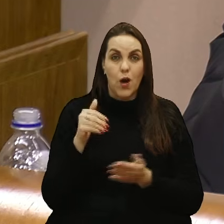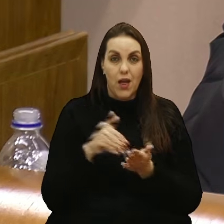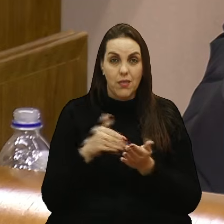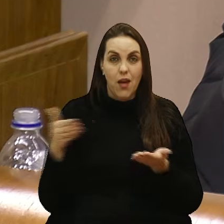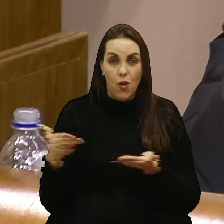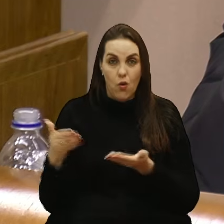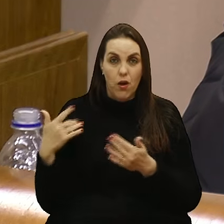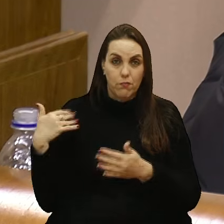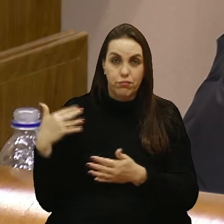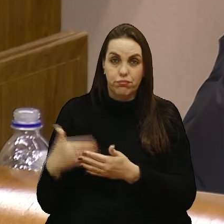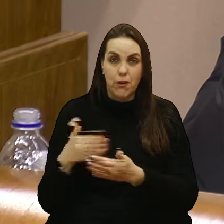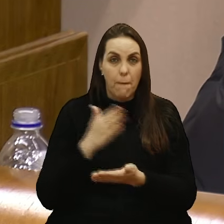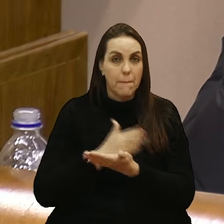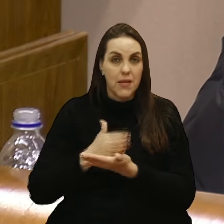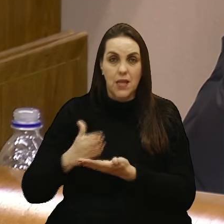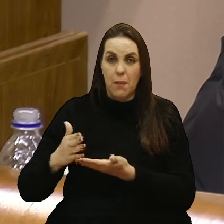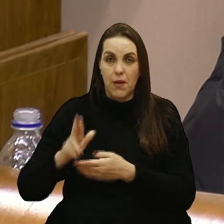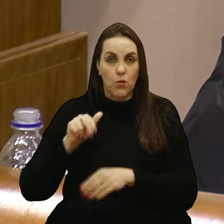feitos parcelamentos.